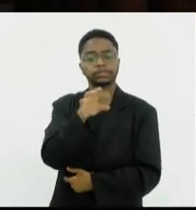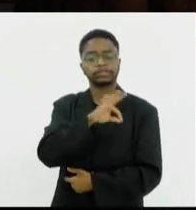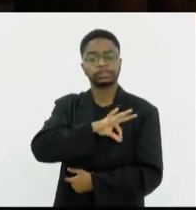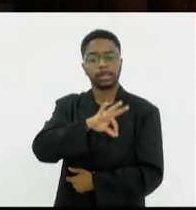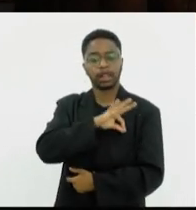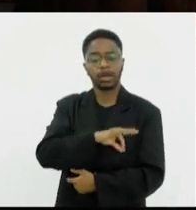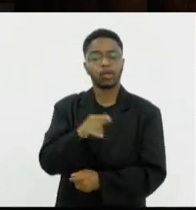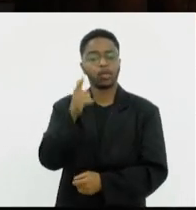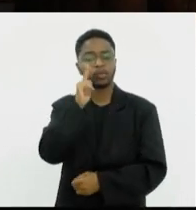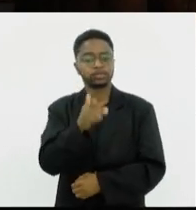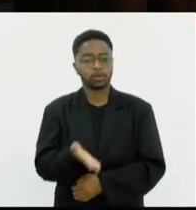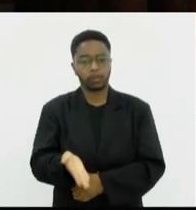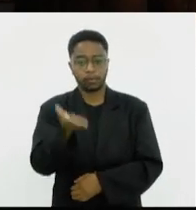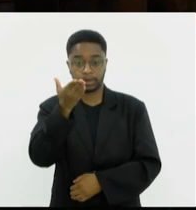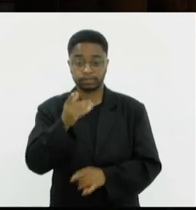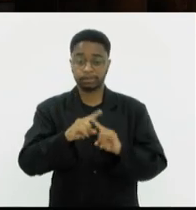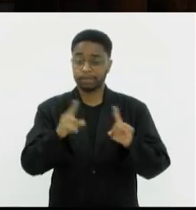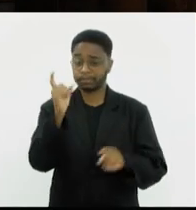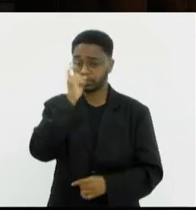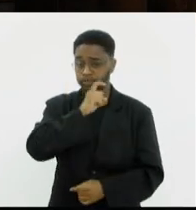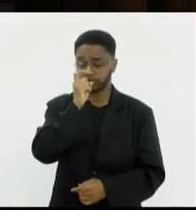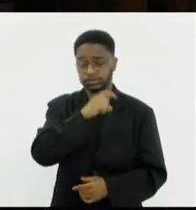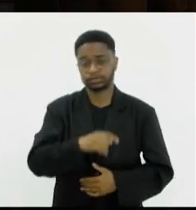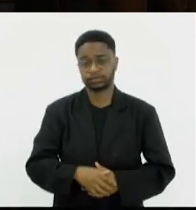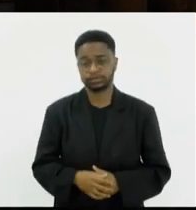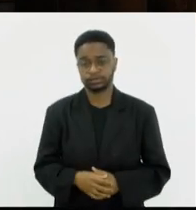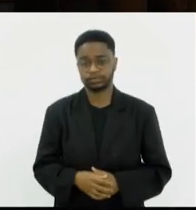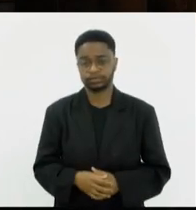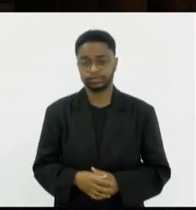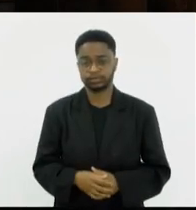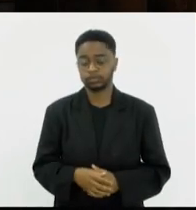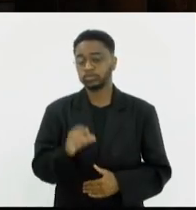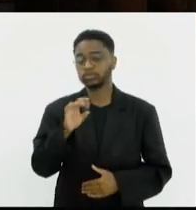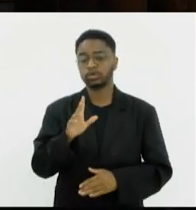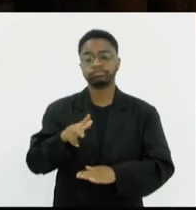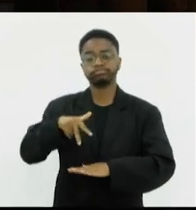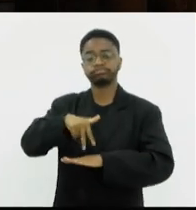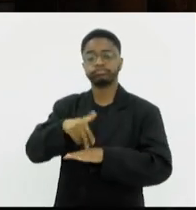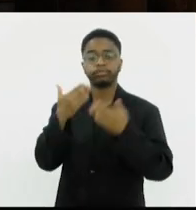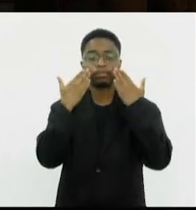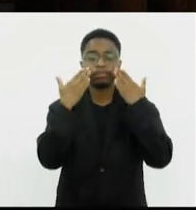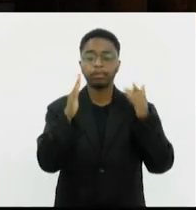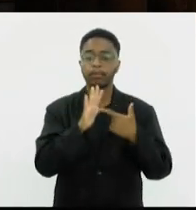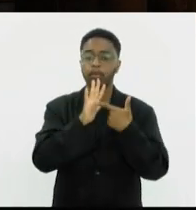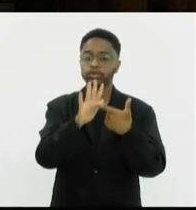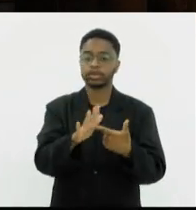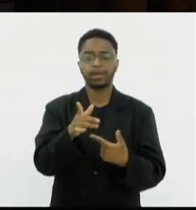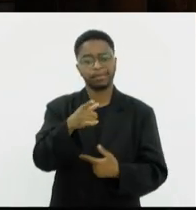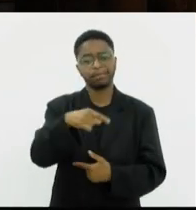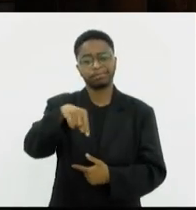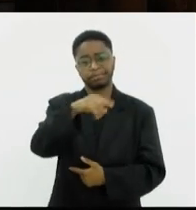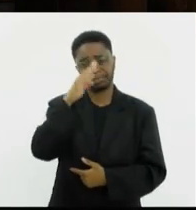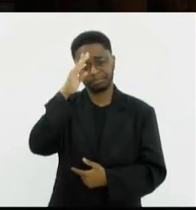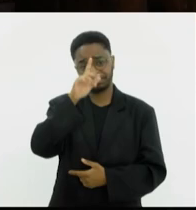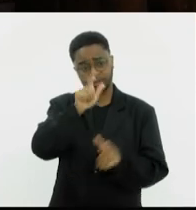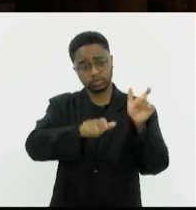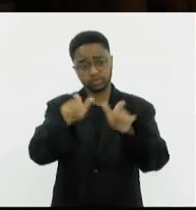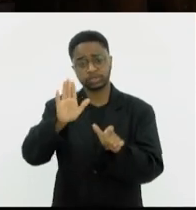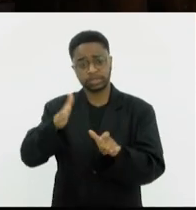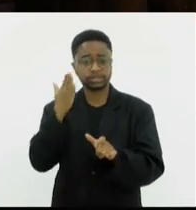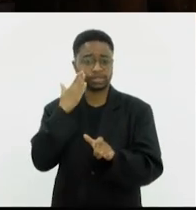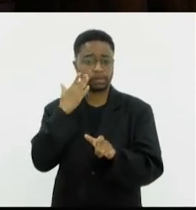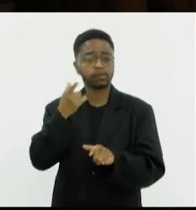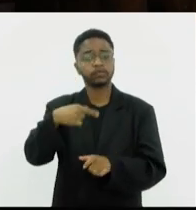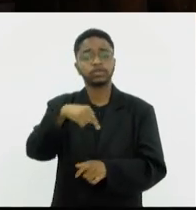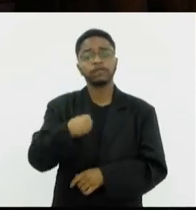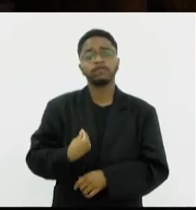vão conseguir aumento. Conversa fiada. Tudo palanque político. As pessoas já abriram os olhos para isso. Vocês vivem disso. O voto